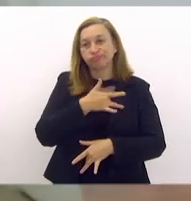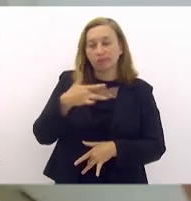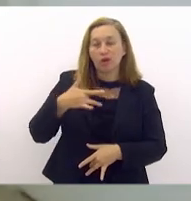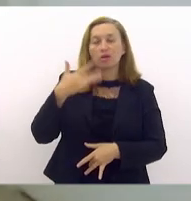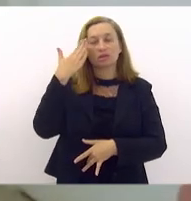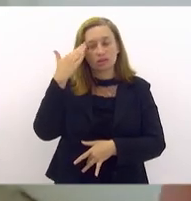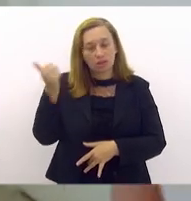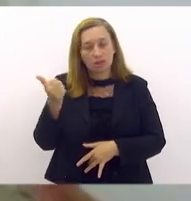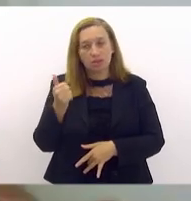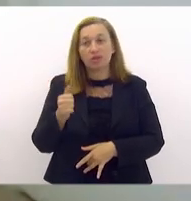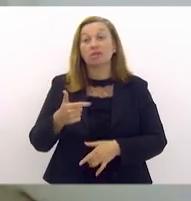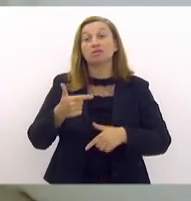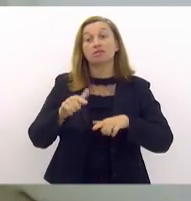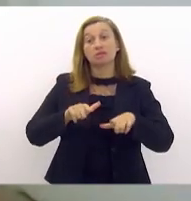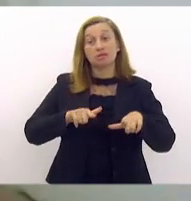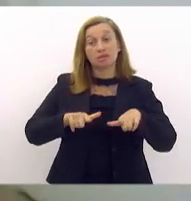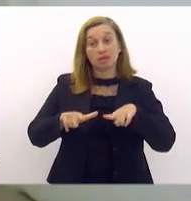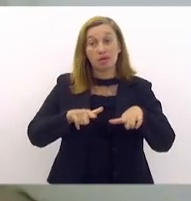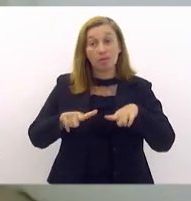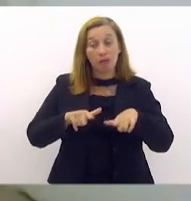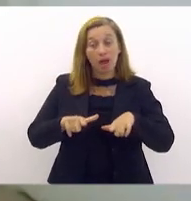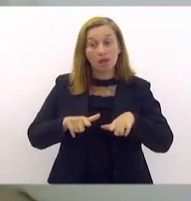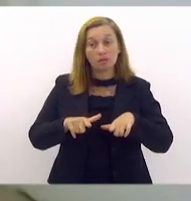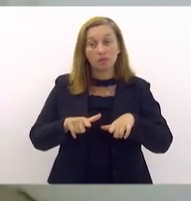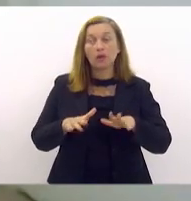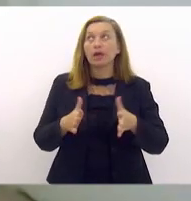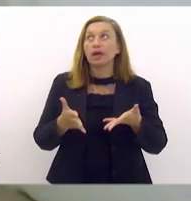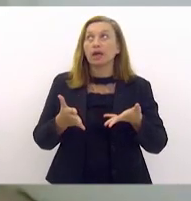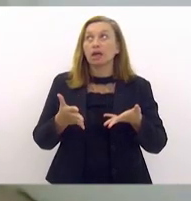que esses serviços, eles trabalham